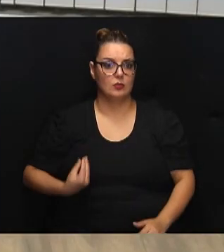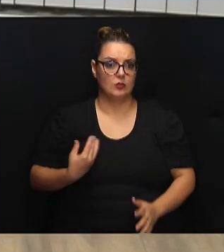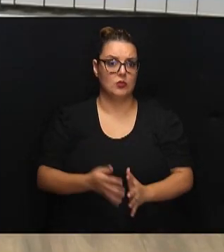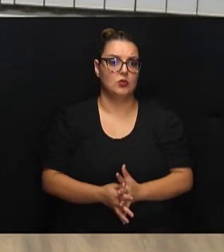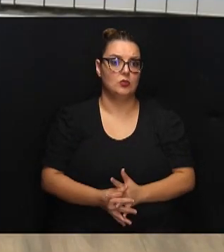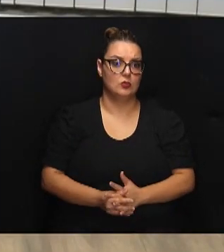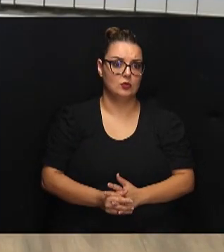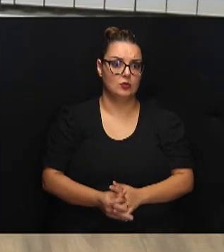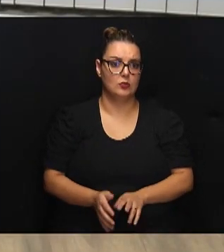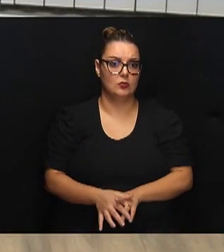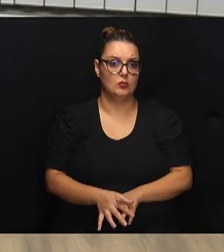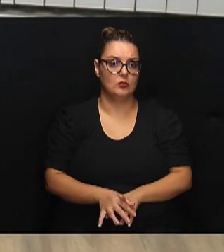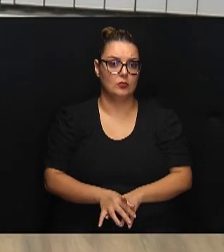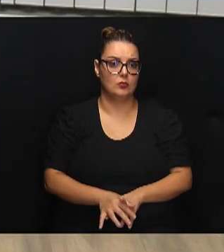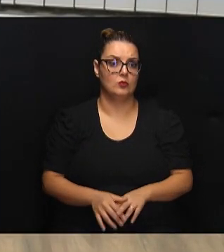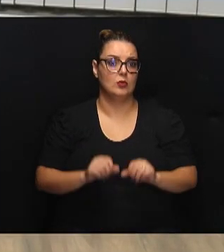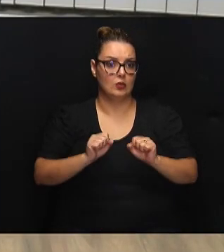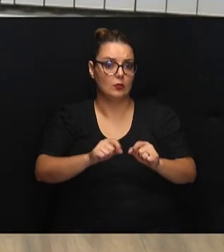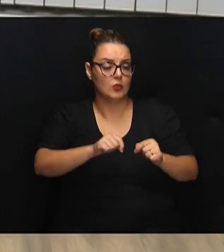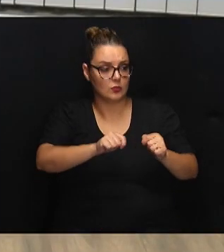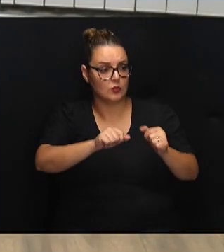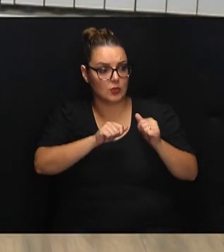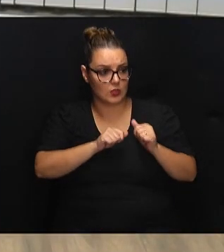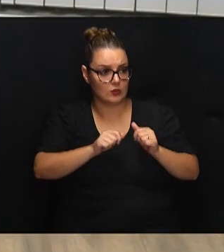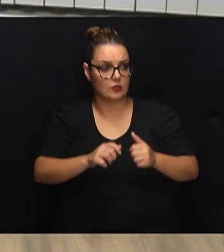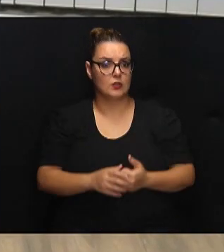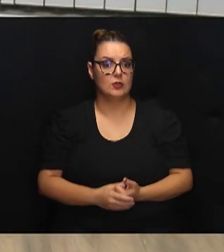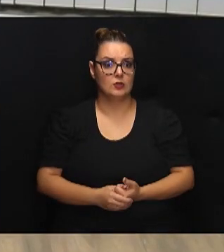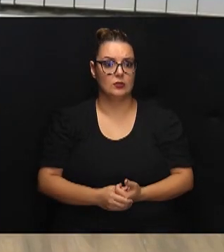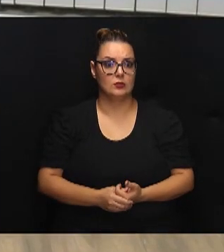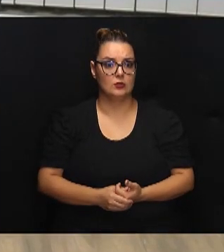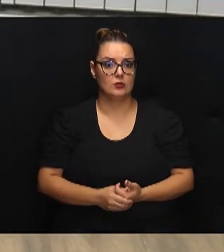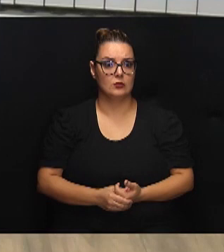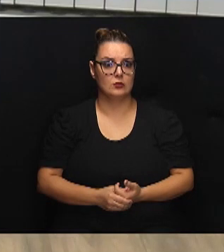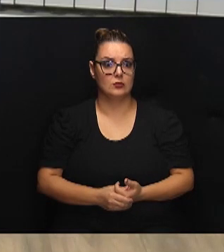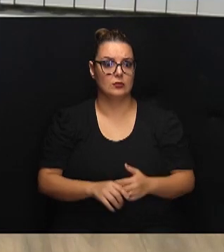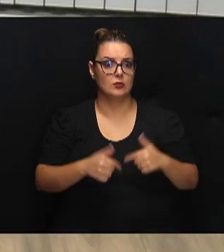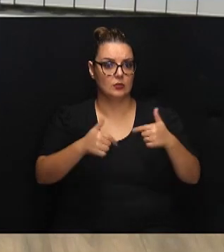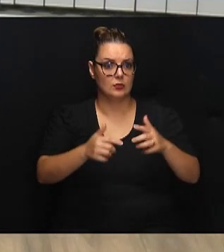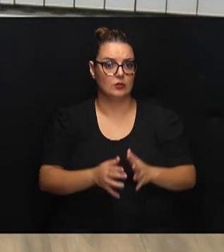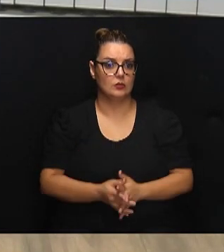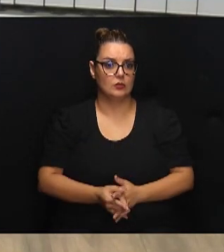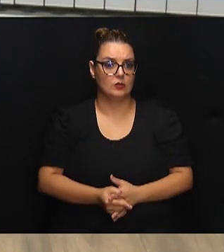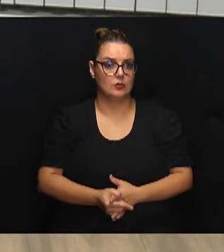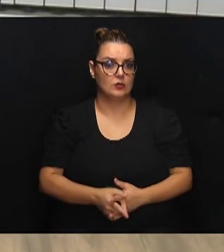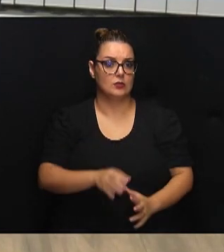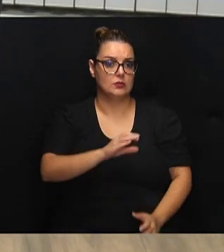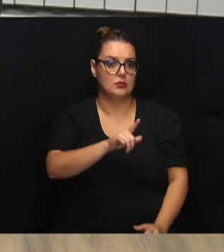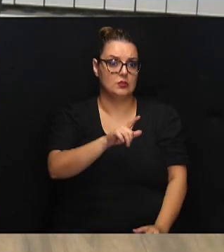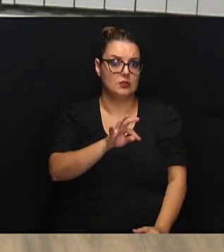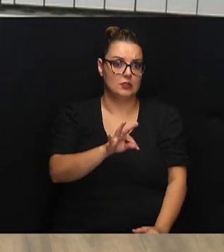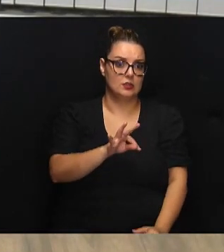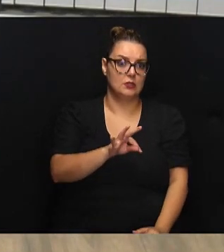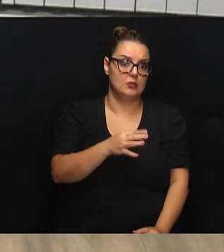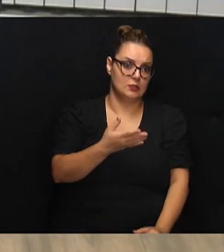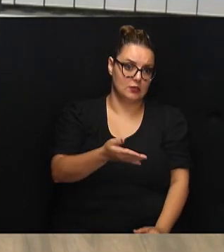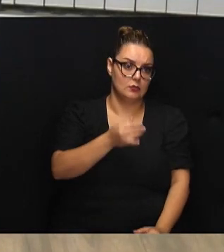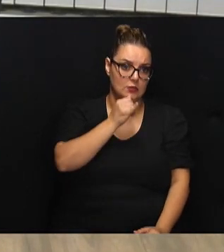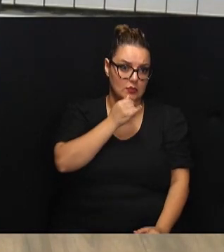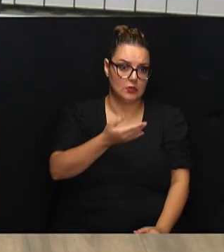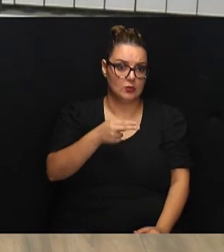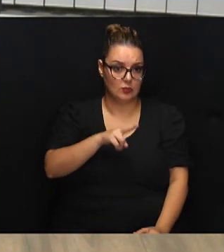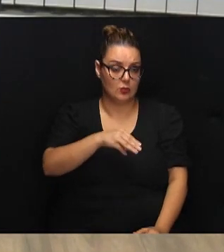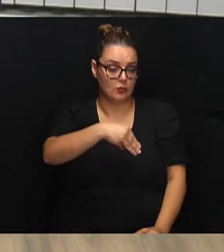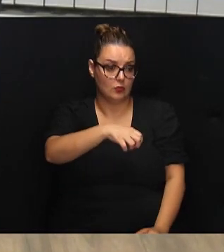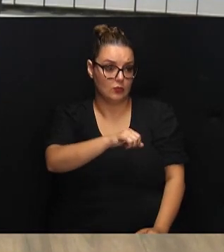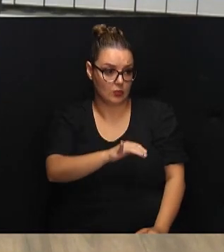possa ter aí os benefícios que o trabalhador CLT, no caso, né, ou o